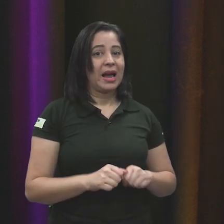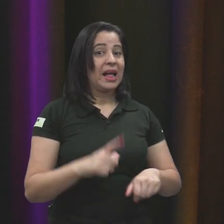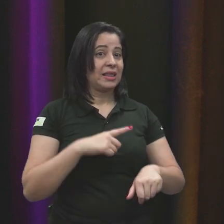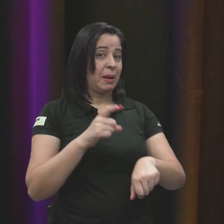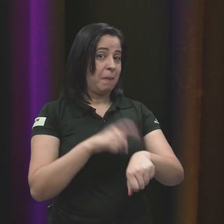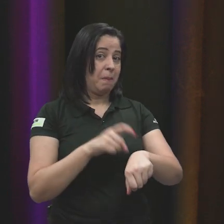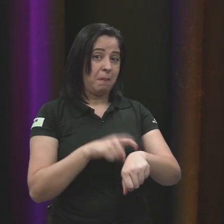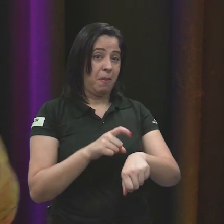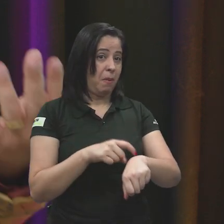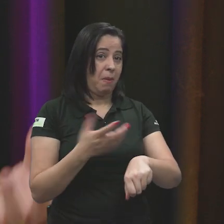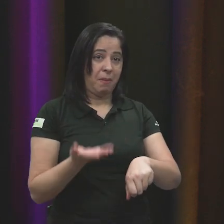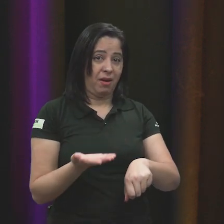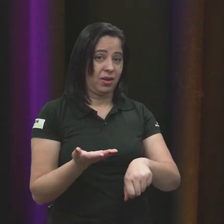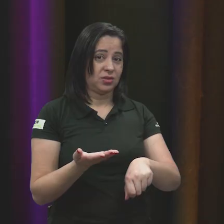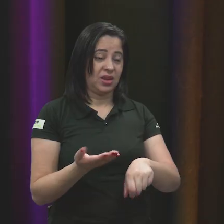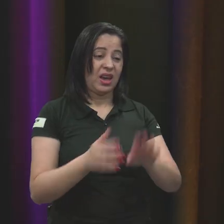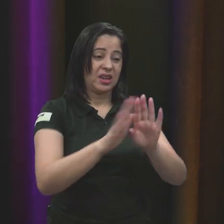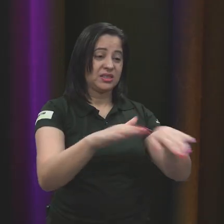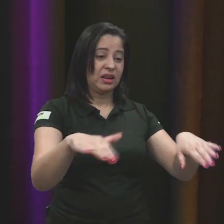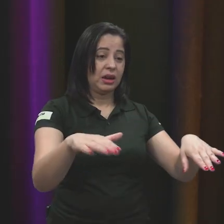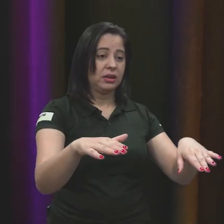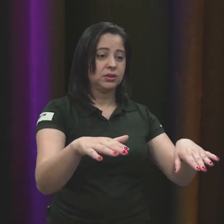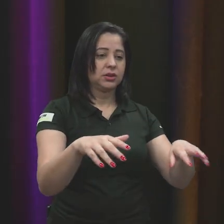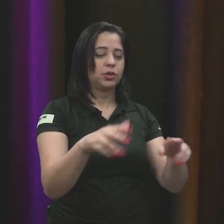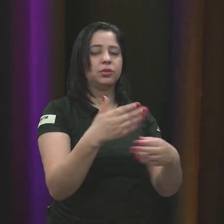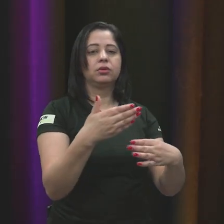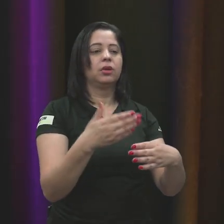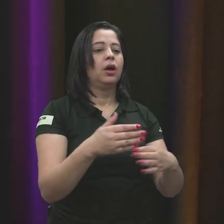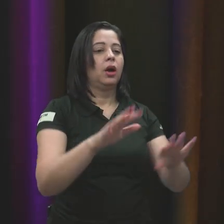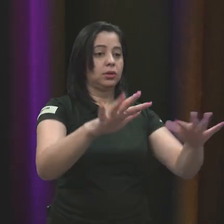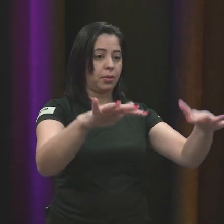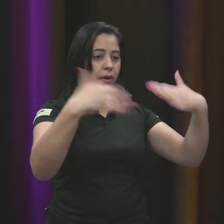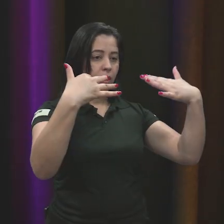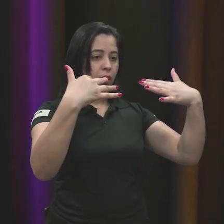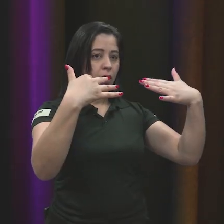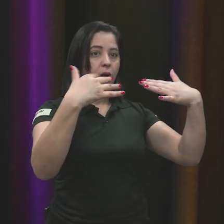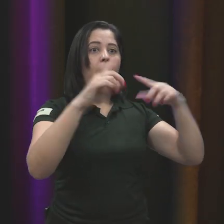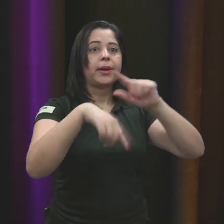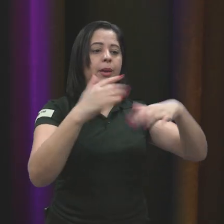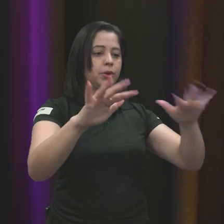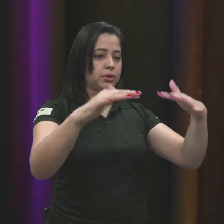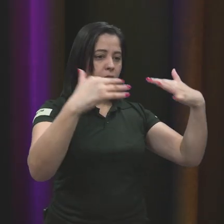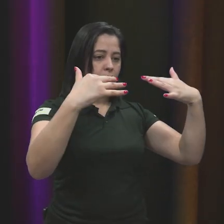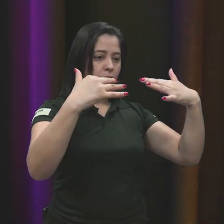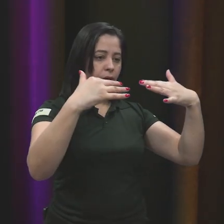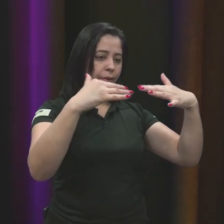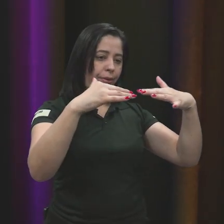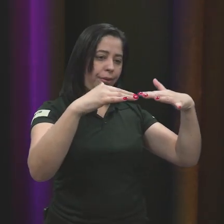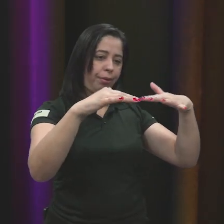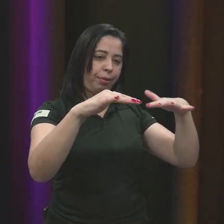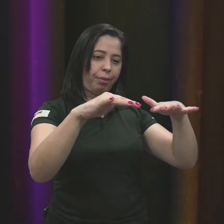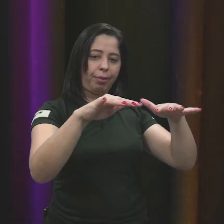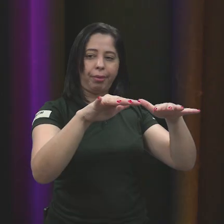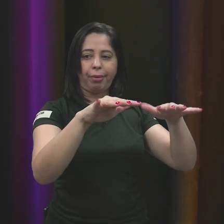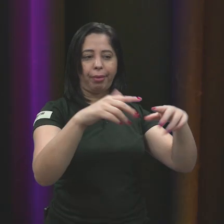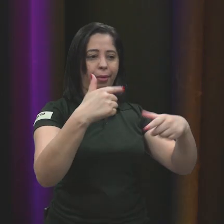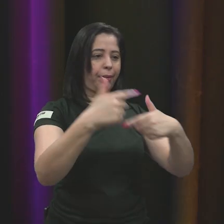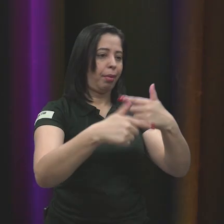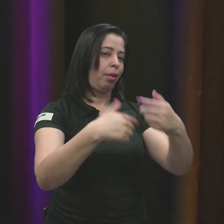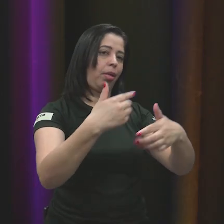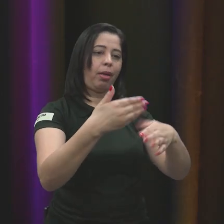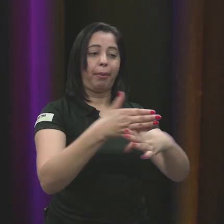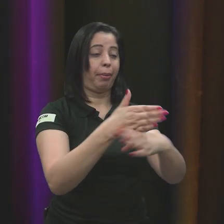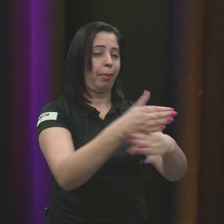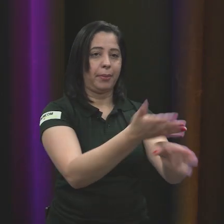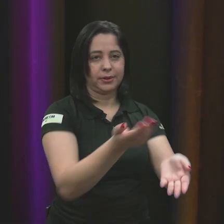as crianças nem perceberam mais a minha história, mas outros momentos já fui aprendendo. O que me ensinou muito foi o circo. Trabalhar com o